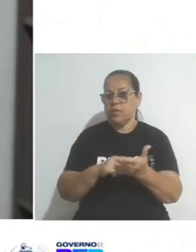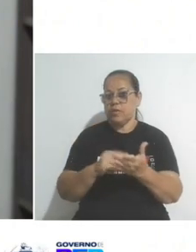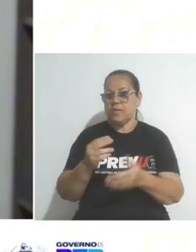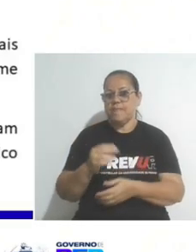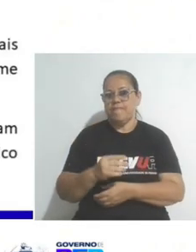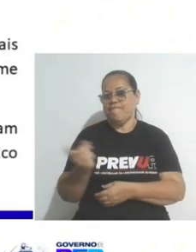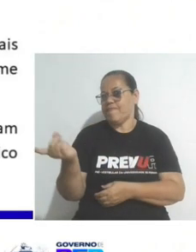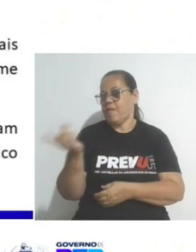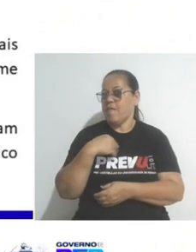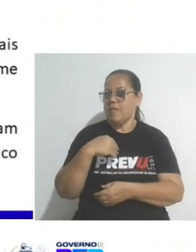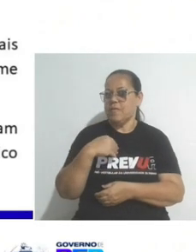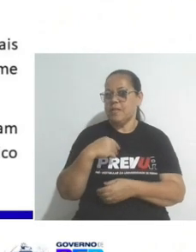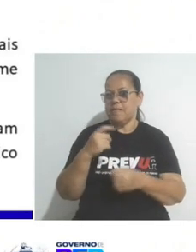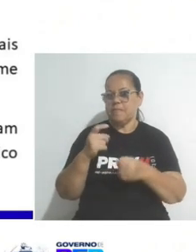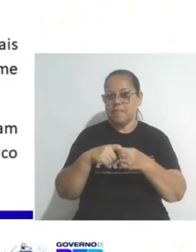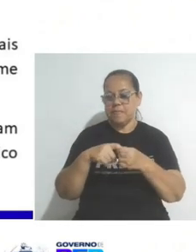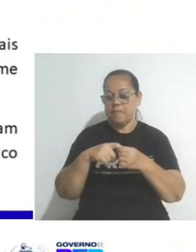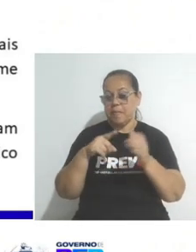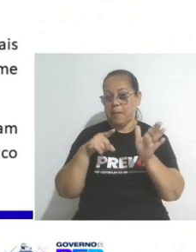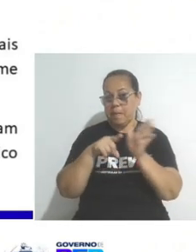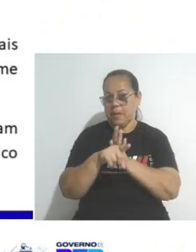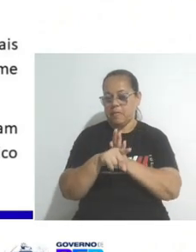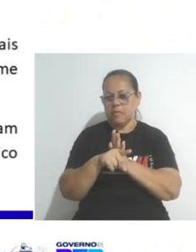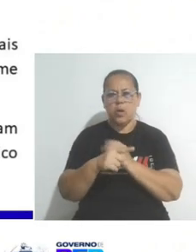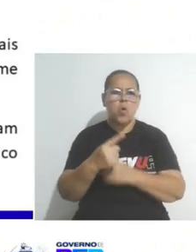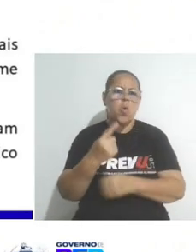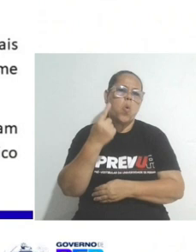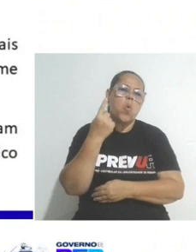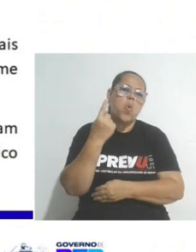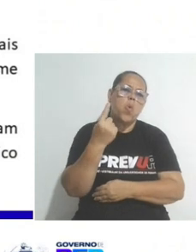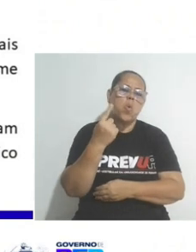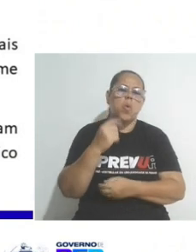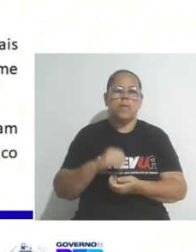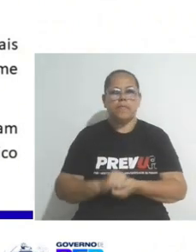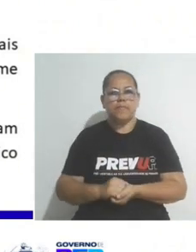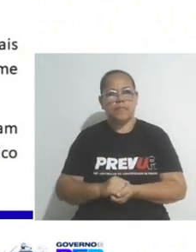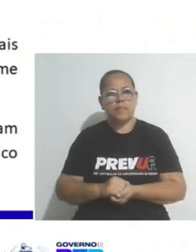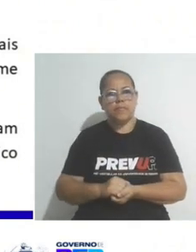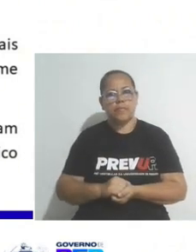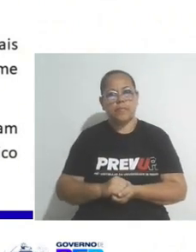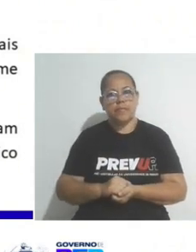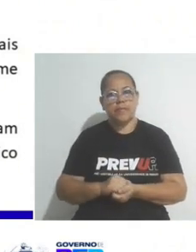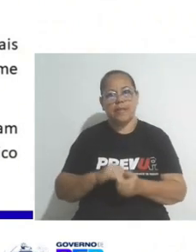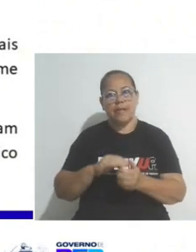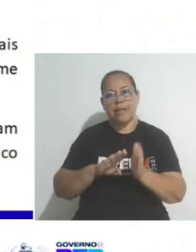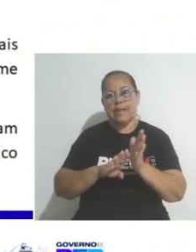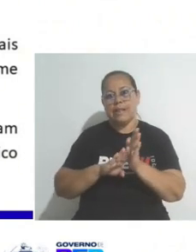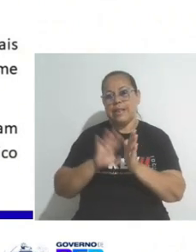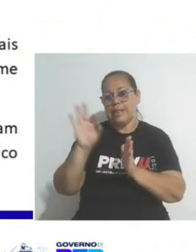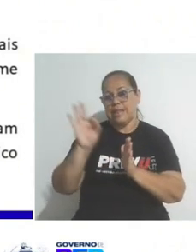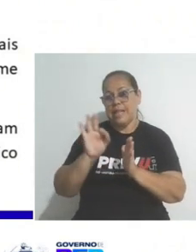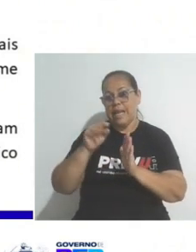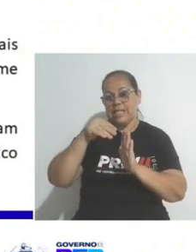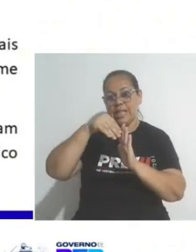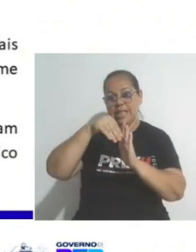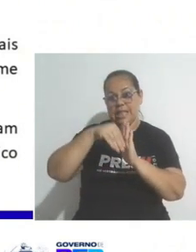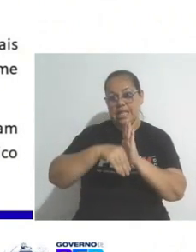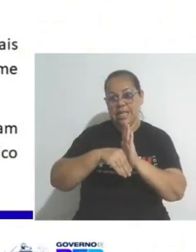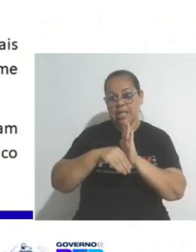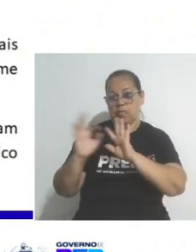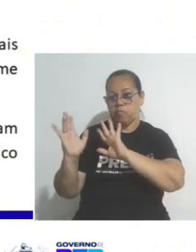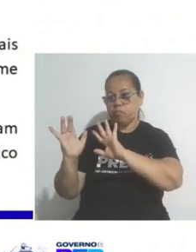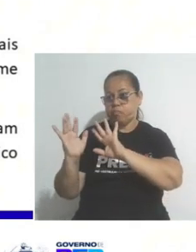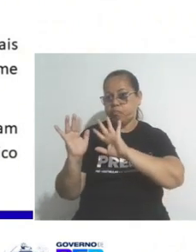vamos voltar para a questão 1 a maior taxa de queda no número de